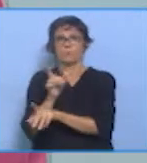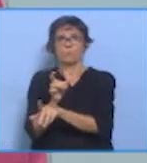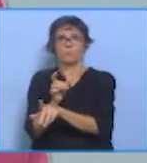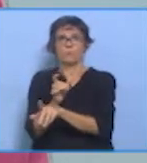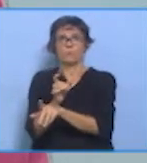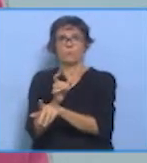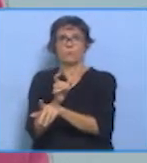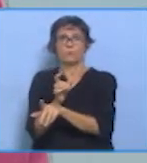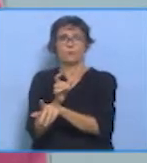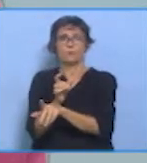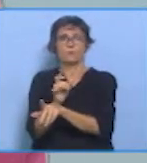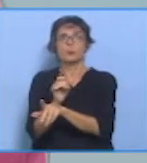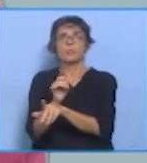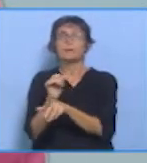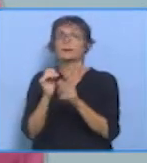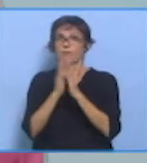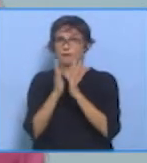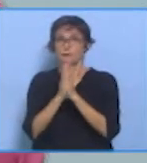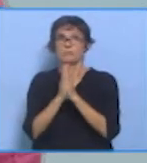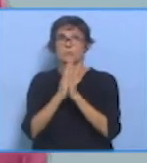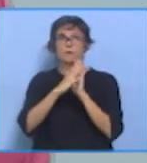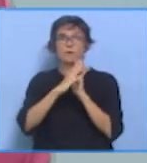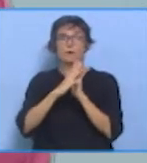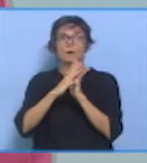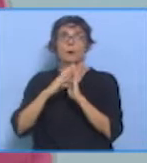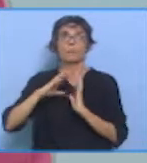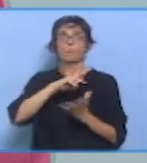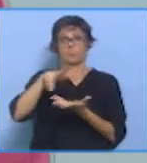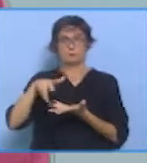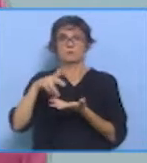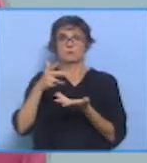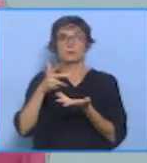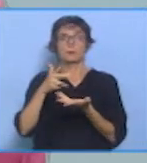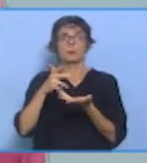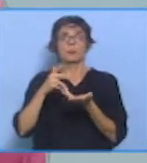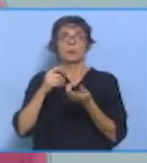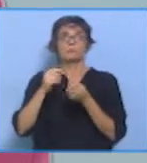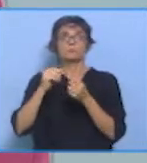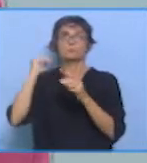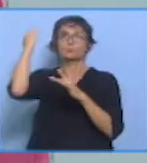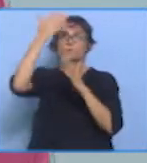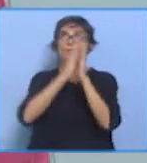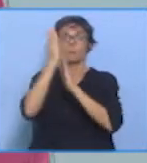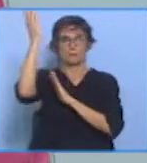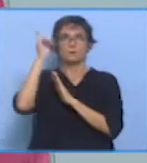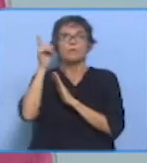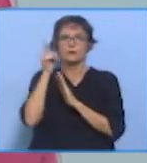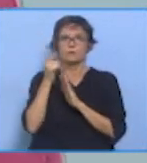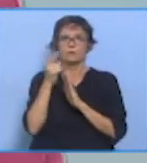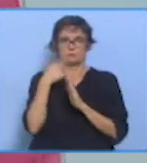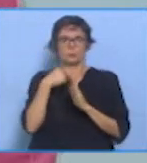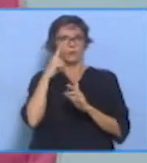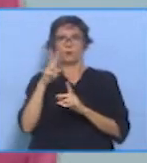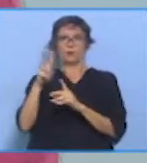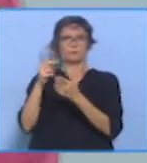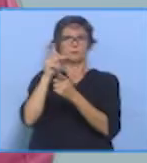Igreja Universal do Reino de Deus e que para mim é uma santa. Eu conheço pouca gente tão santa como ela. Quer dizer, portanto,